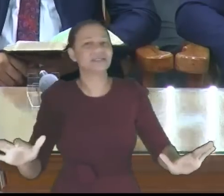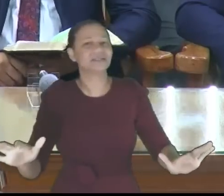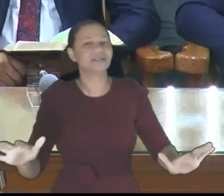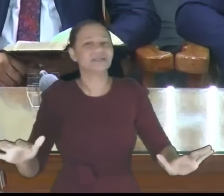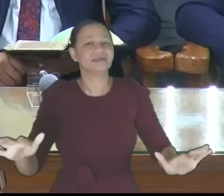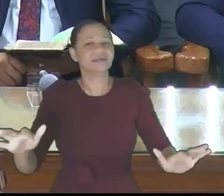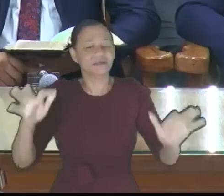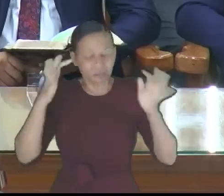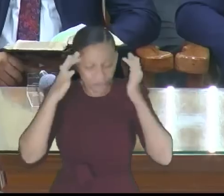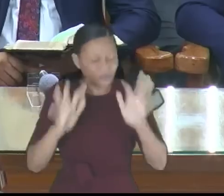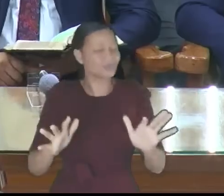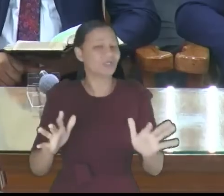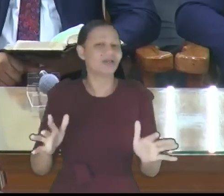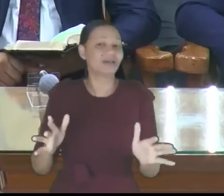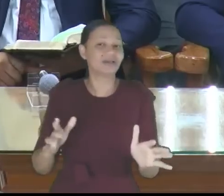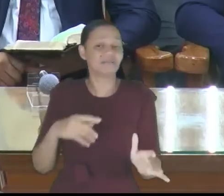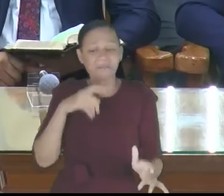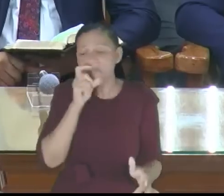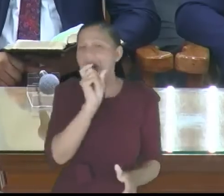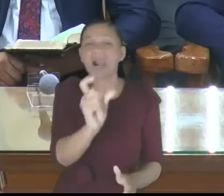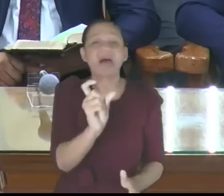Então estou quase como aquele pregador.